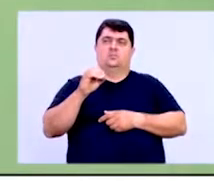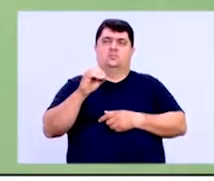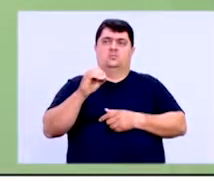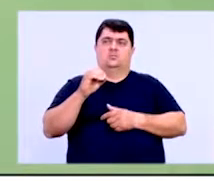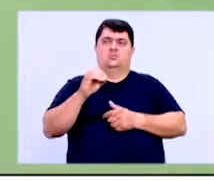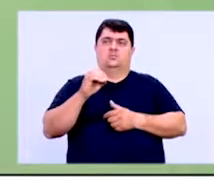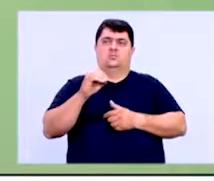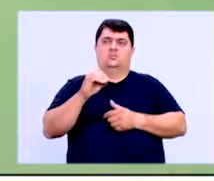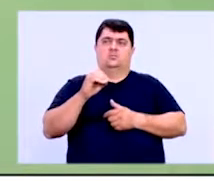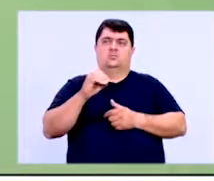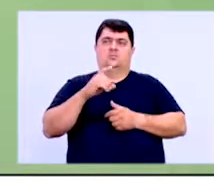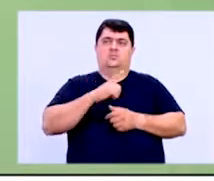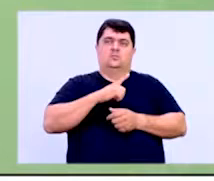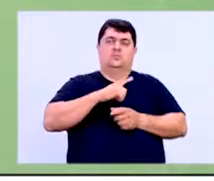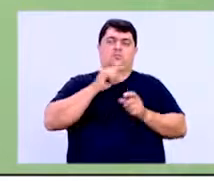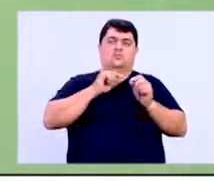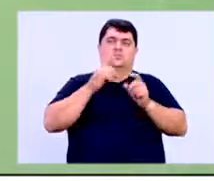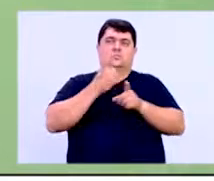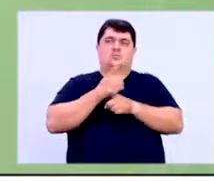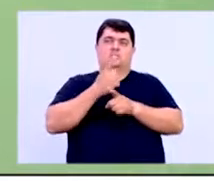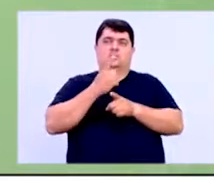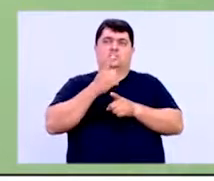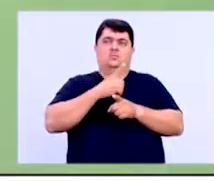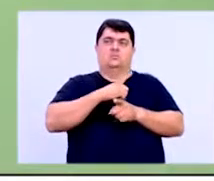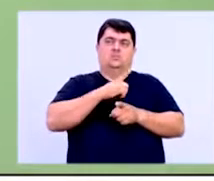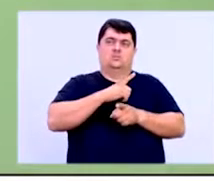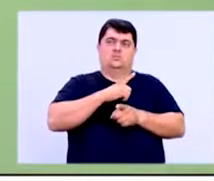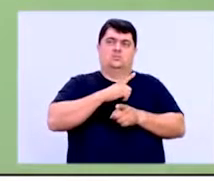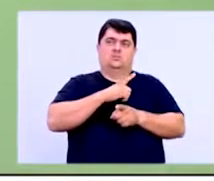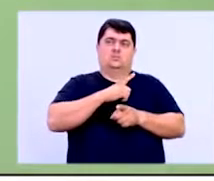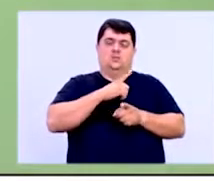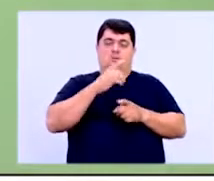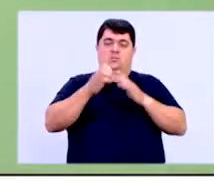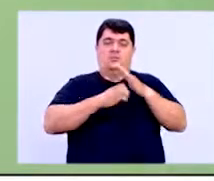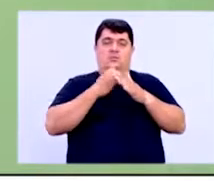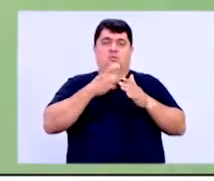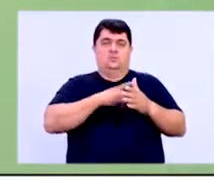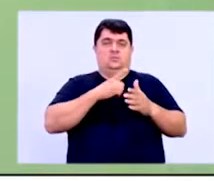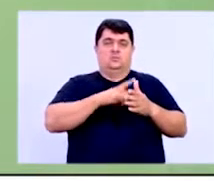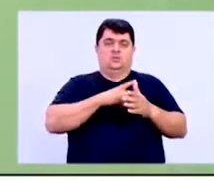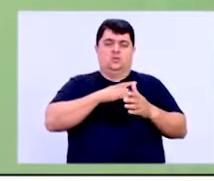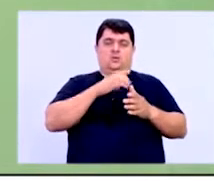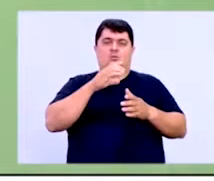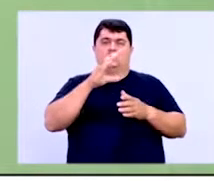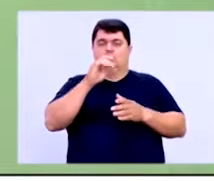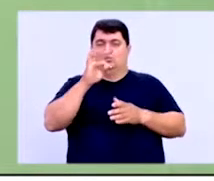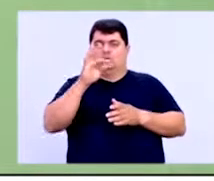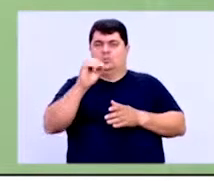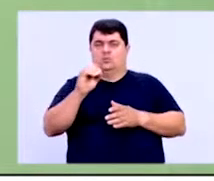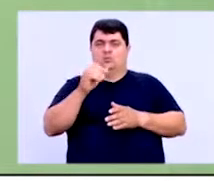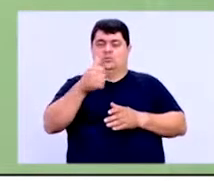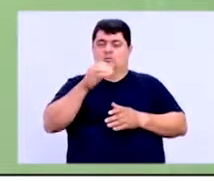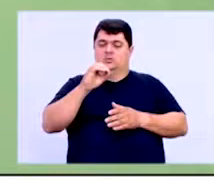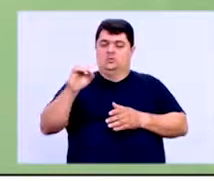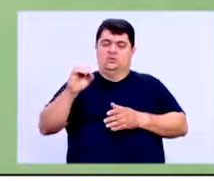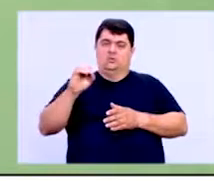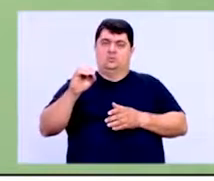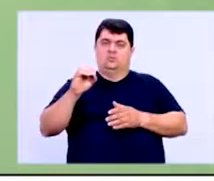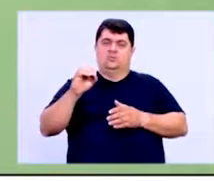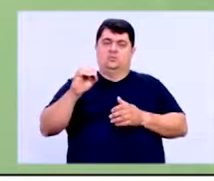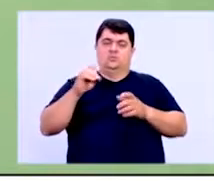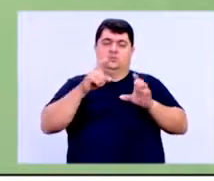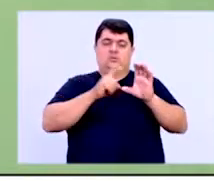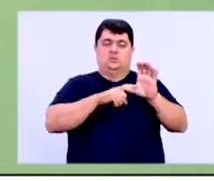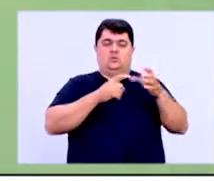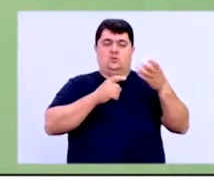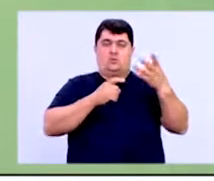mil. Então, isso quer dizer o quê? Que a minha empresa, ela tem custos fixos em 100 mil e despesas fixas em